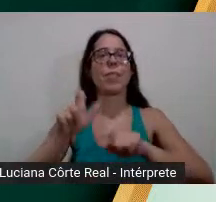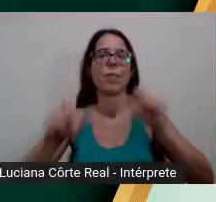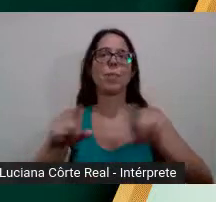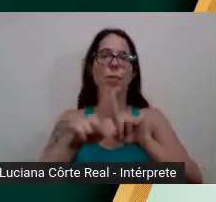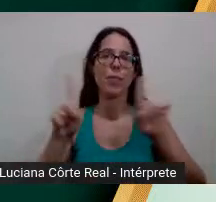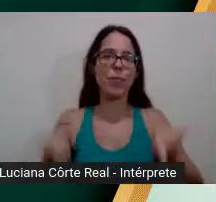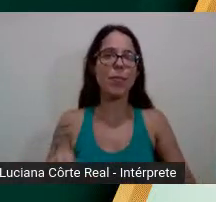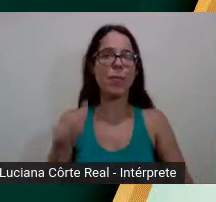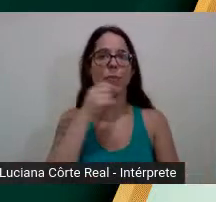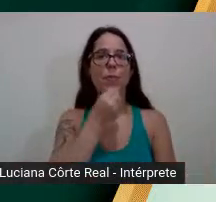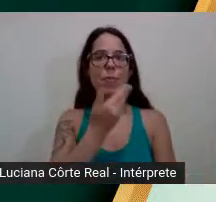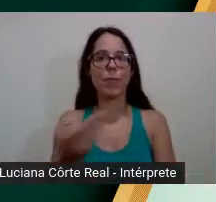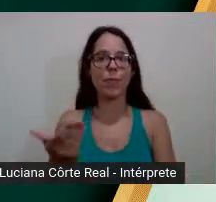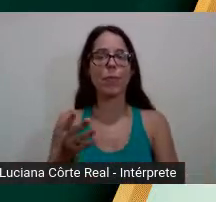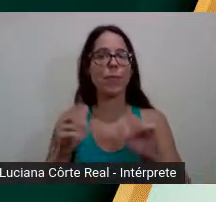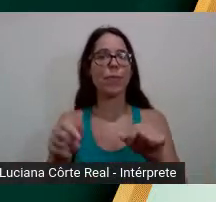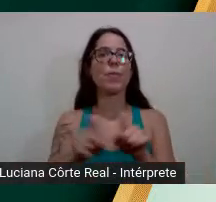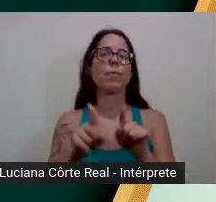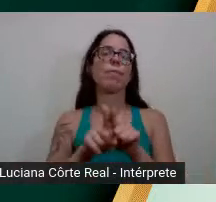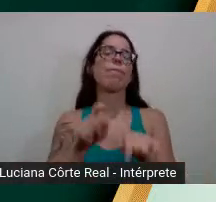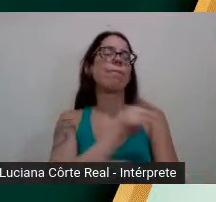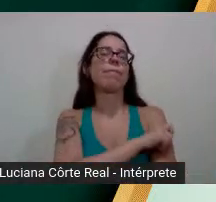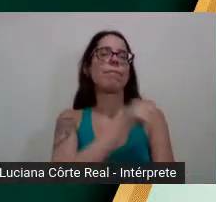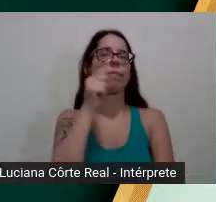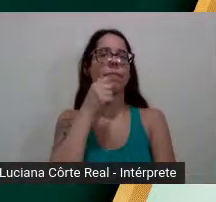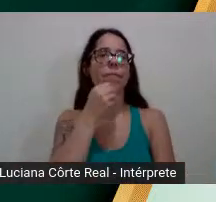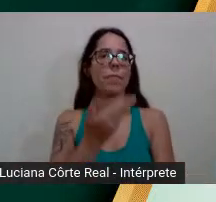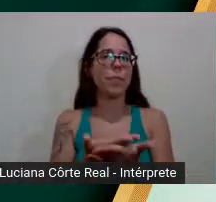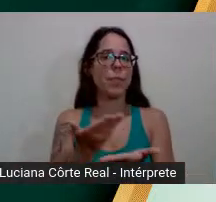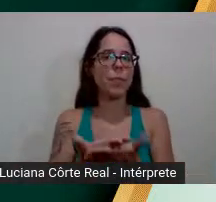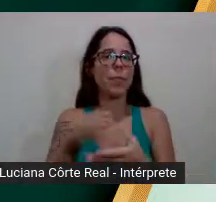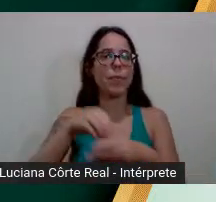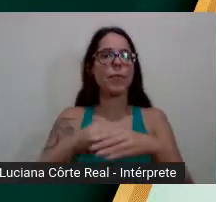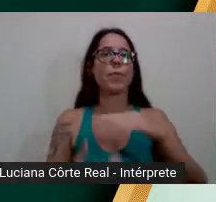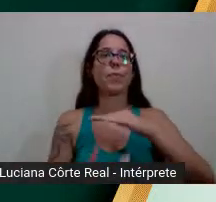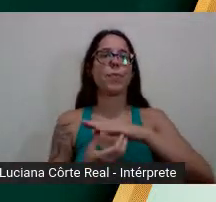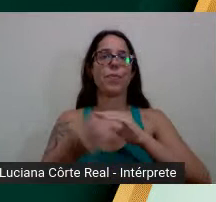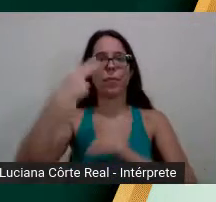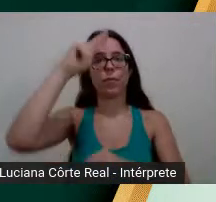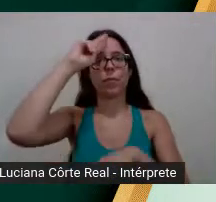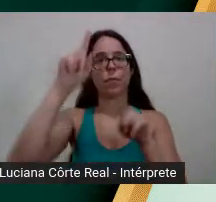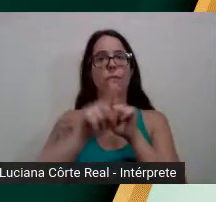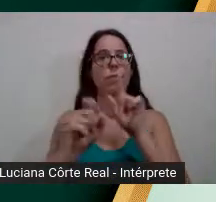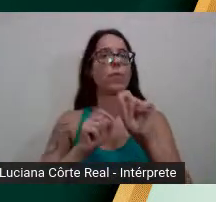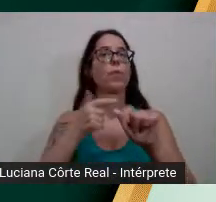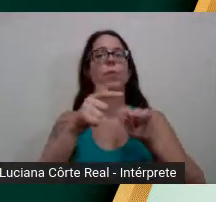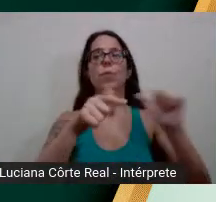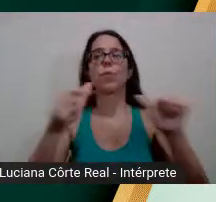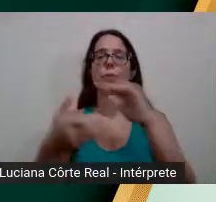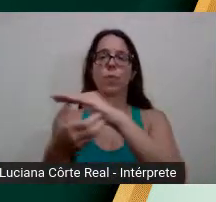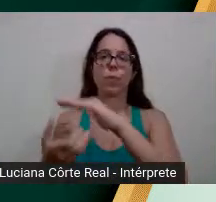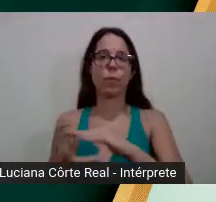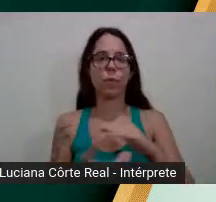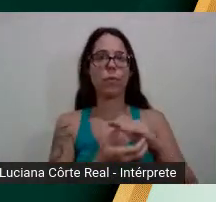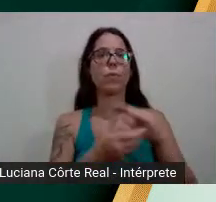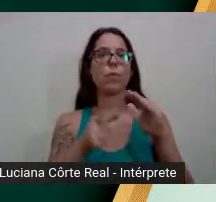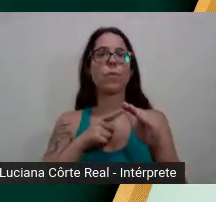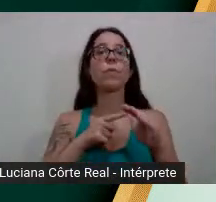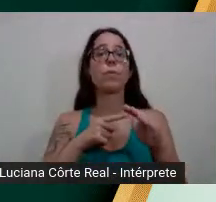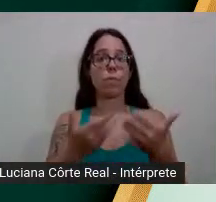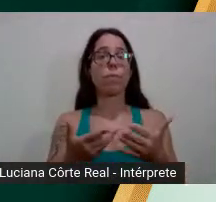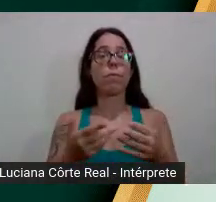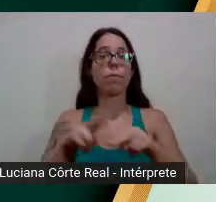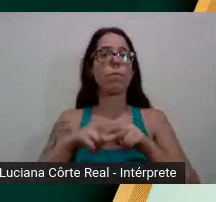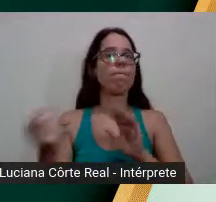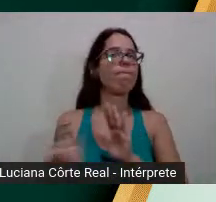e servidoras, acadêmicos e acadêmicas do campus uruguaiano e dos demais campus por este importante marco